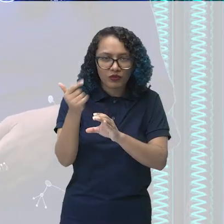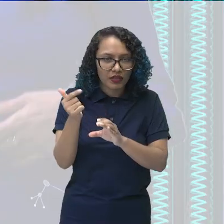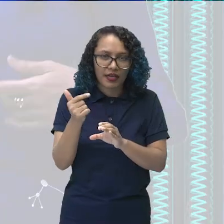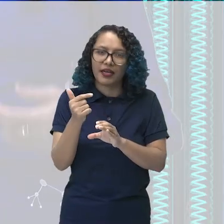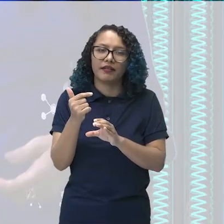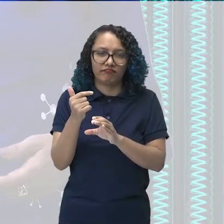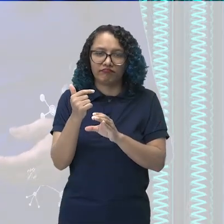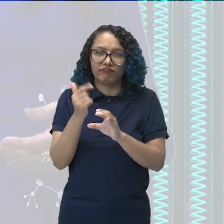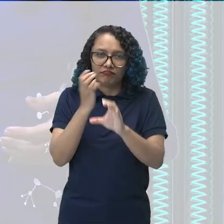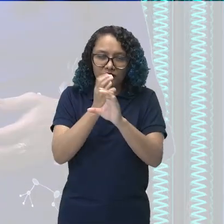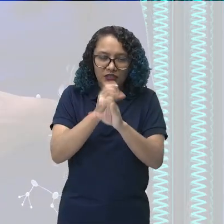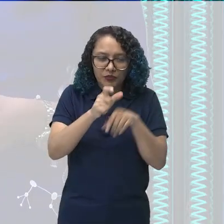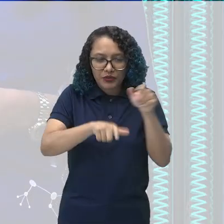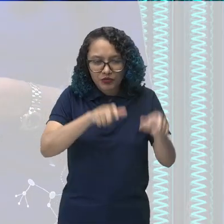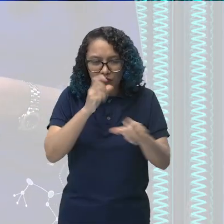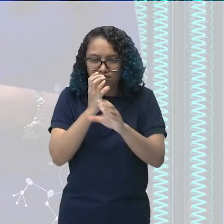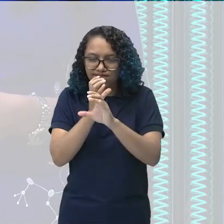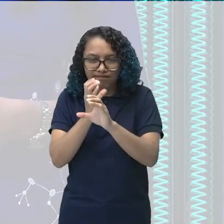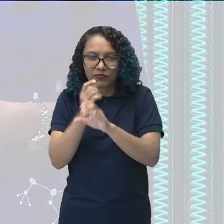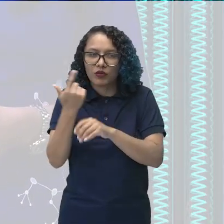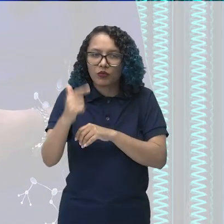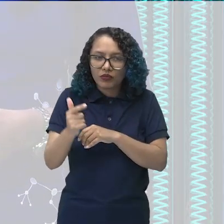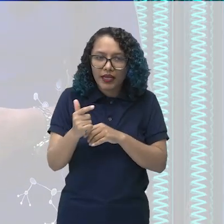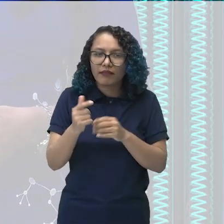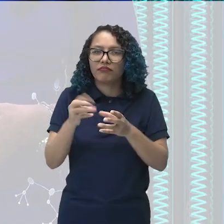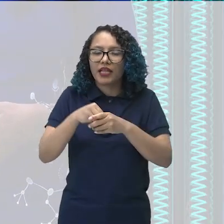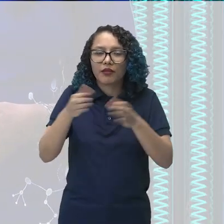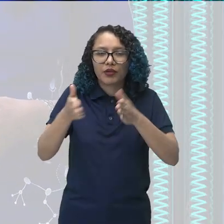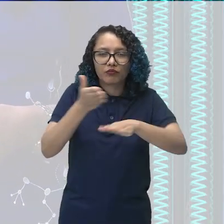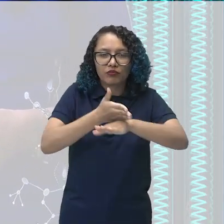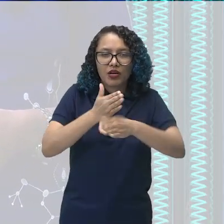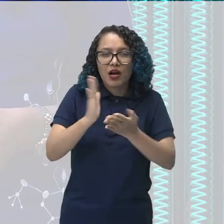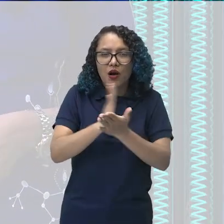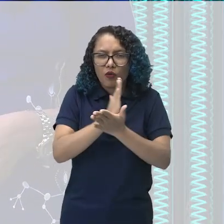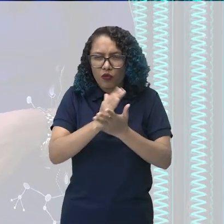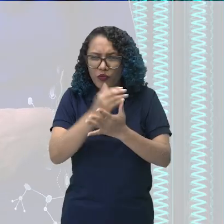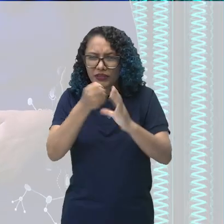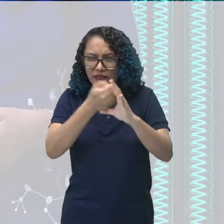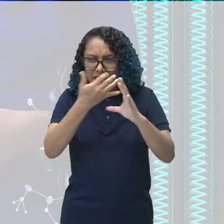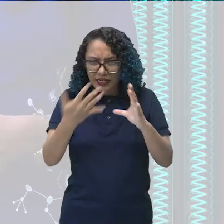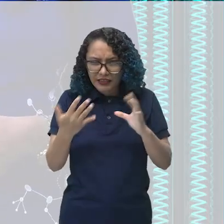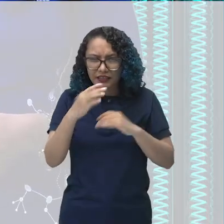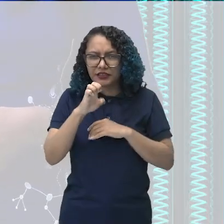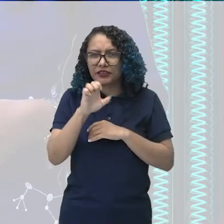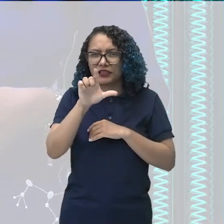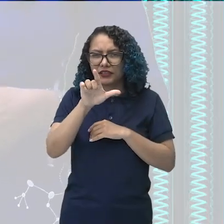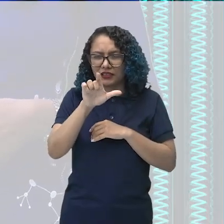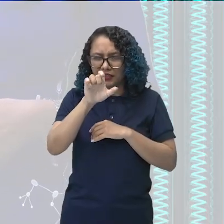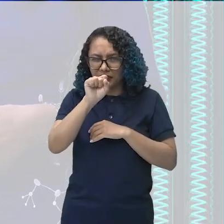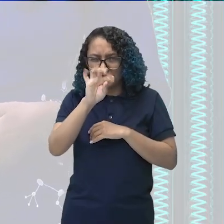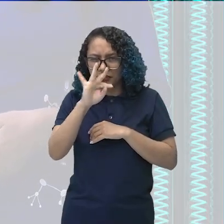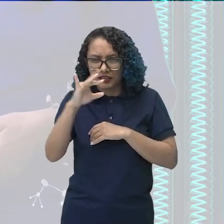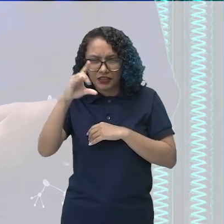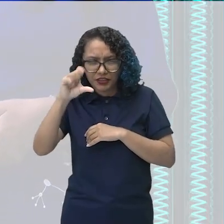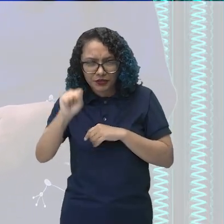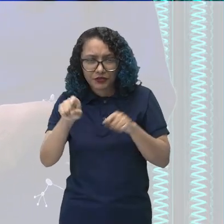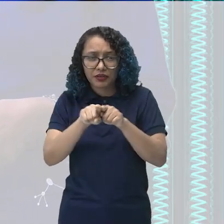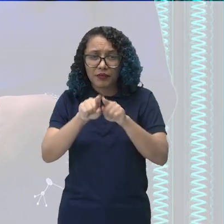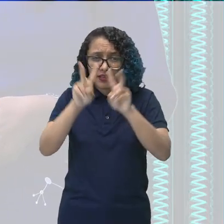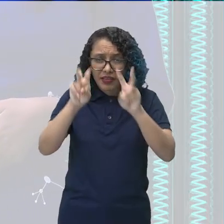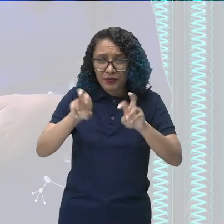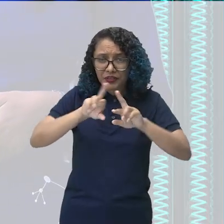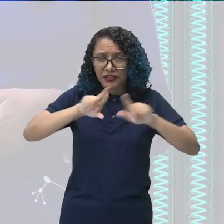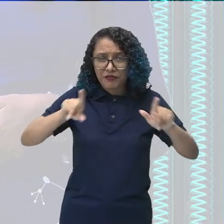incomunicabilidade do homem moderno por meio de alguns traços estilísticos e temas que divergem radicalmente da